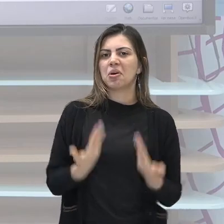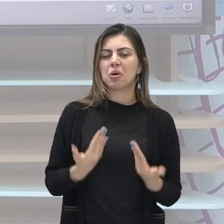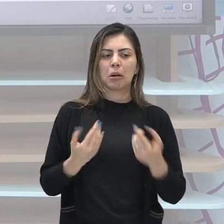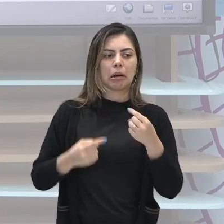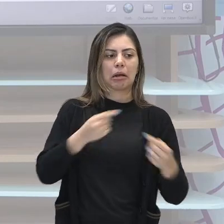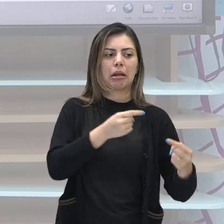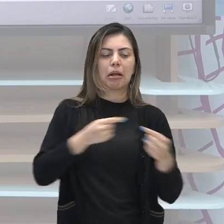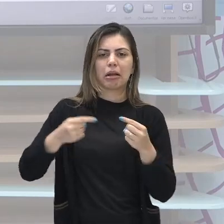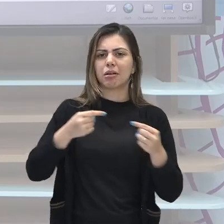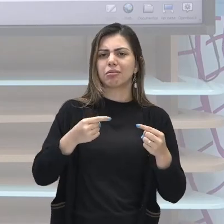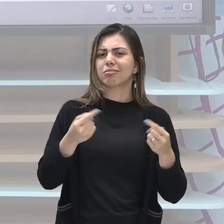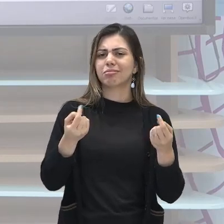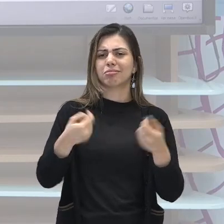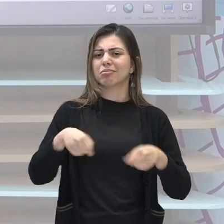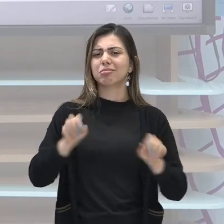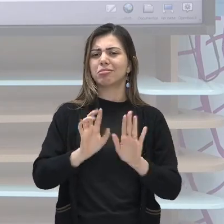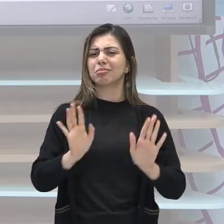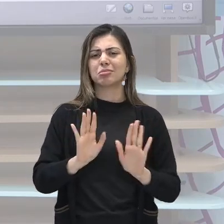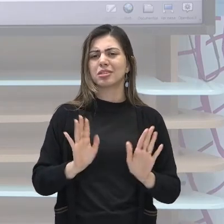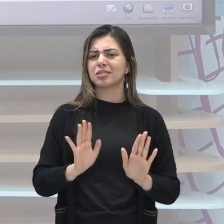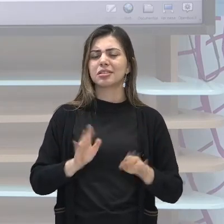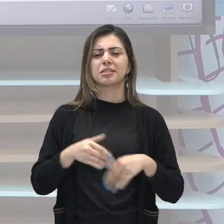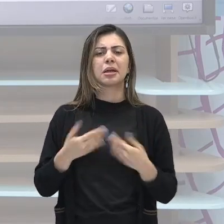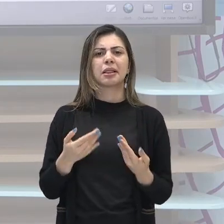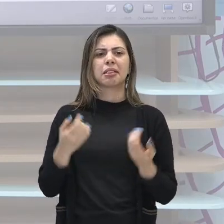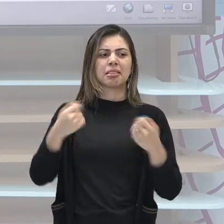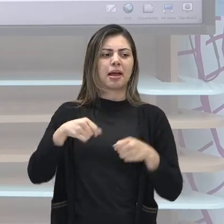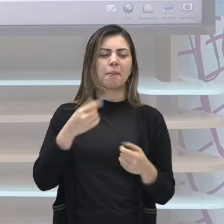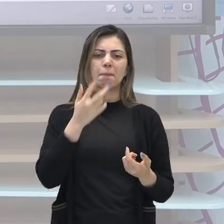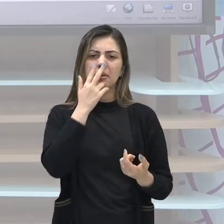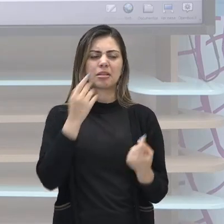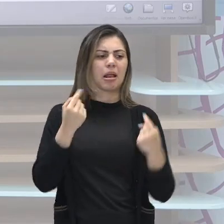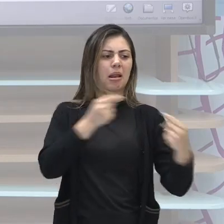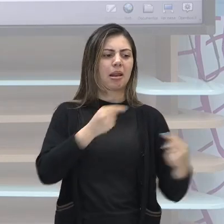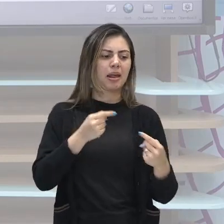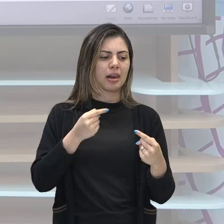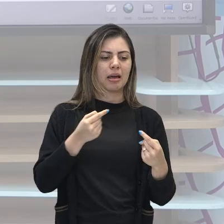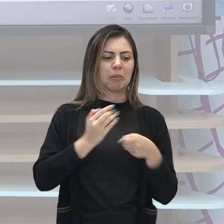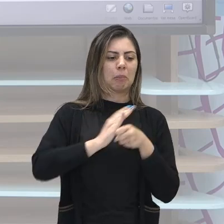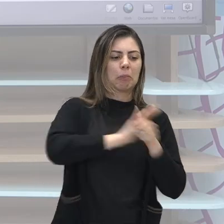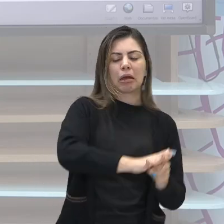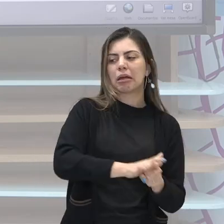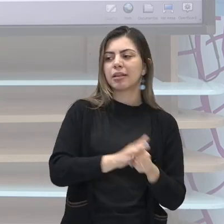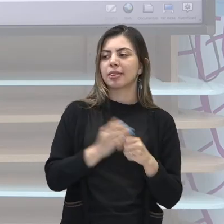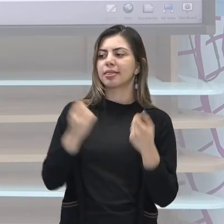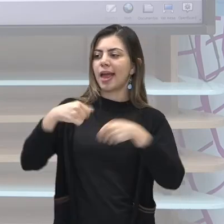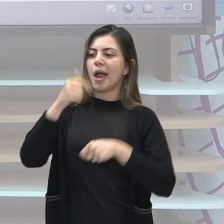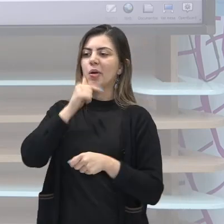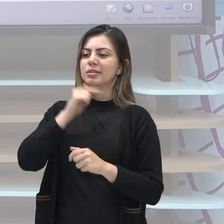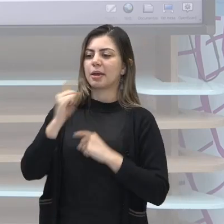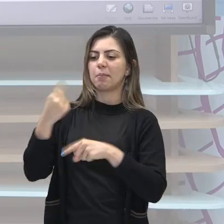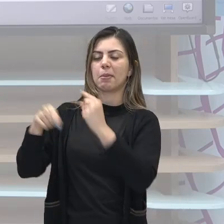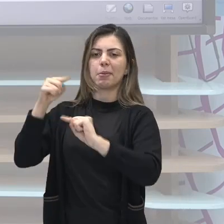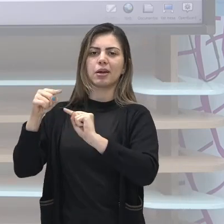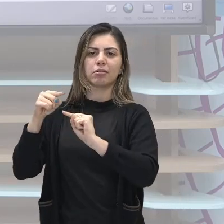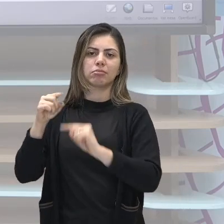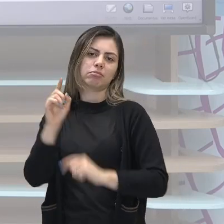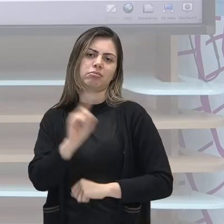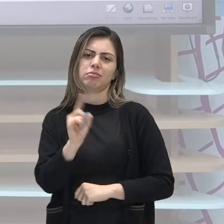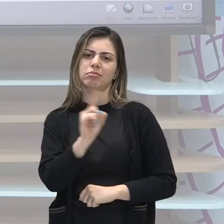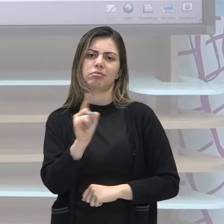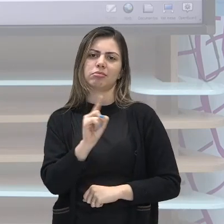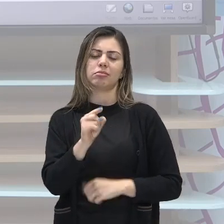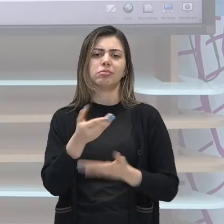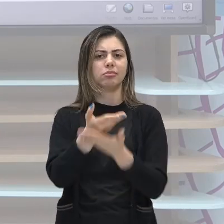simplesmente, né, pisar em alguém para conseguir aquilo que você quer. Não, muito pelo contrário.